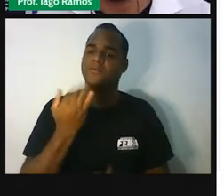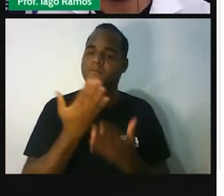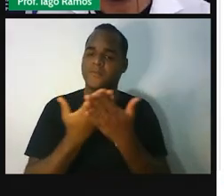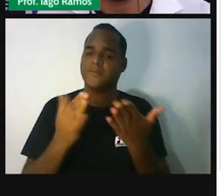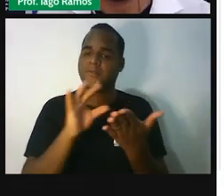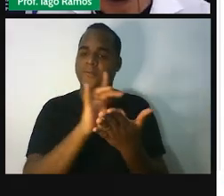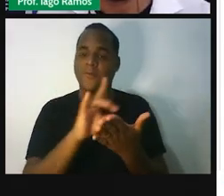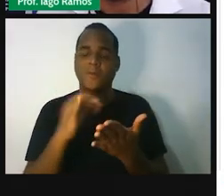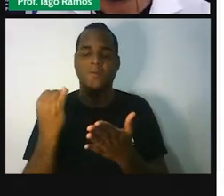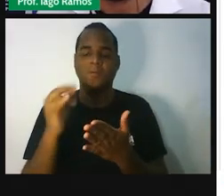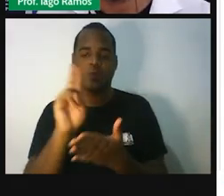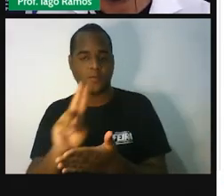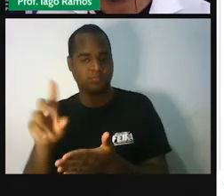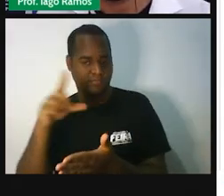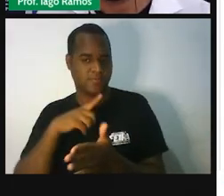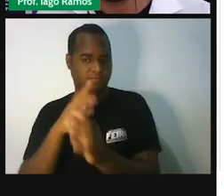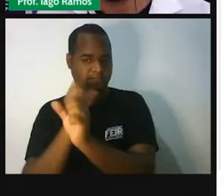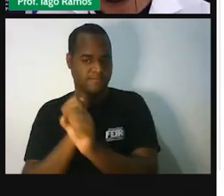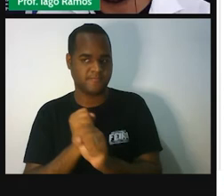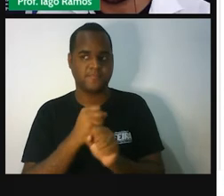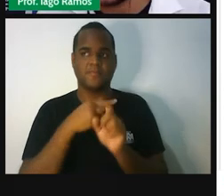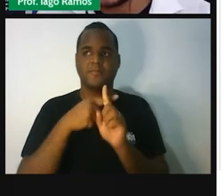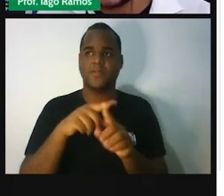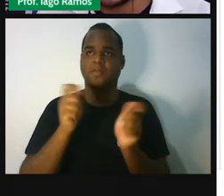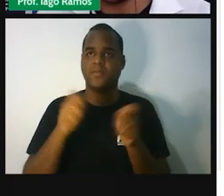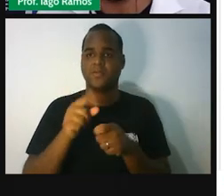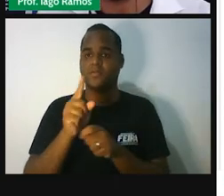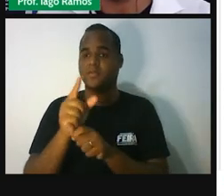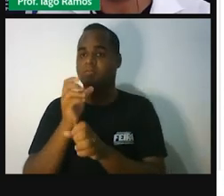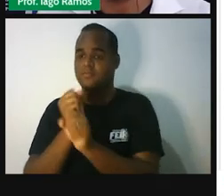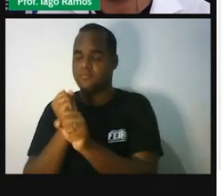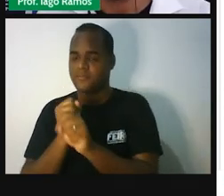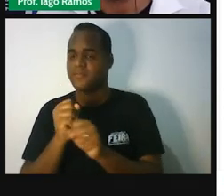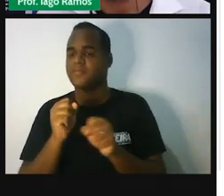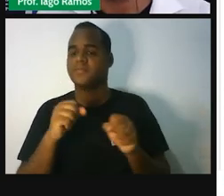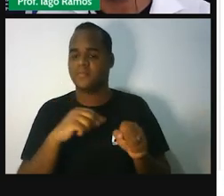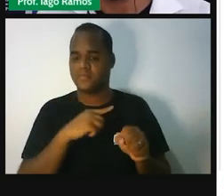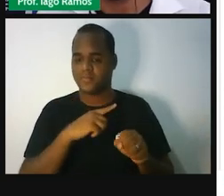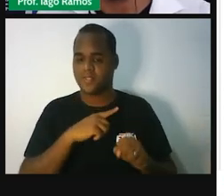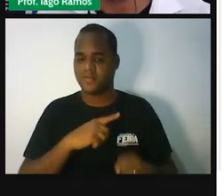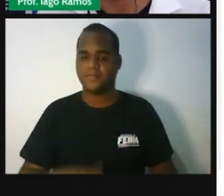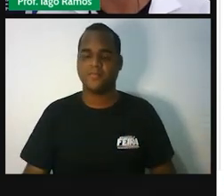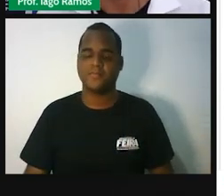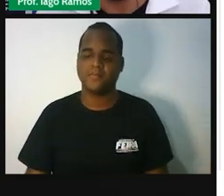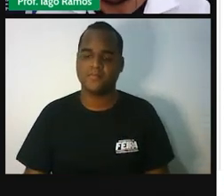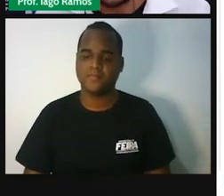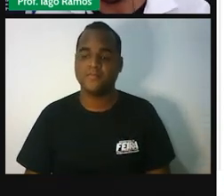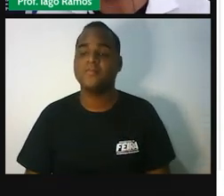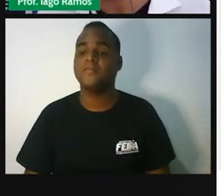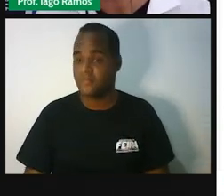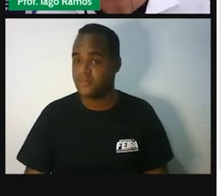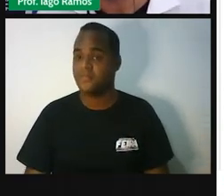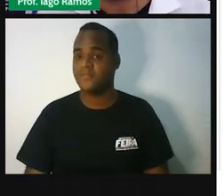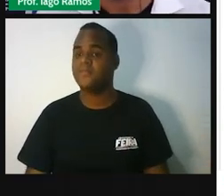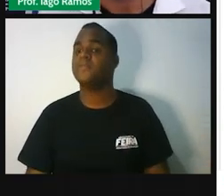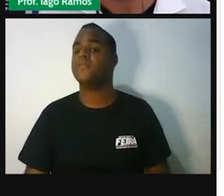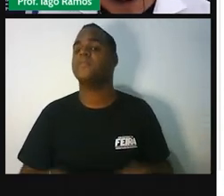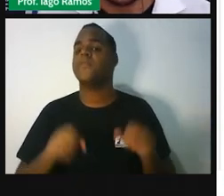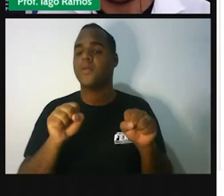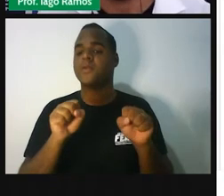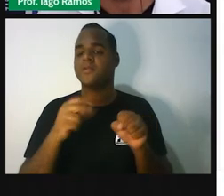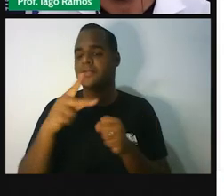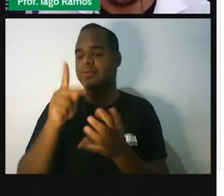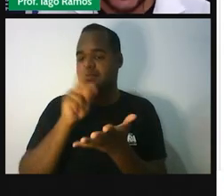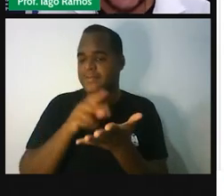usar a calculadora para você fazer essa continha aí, certo? E descobrir exatamente